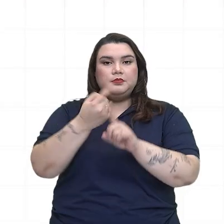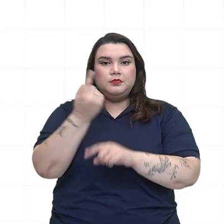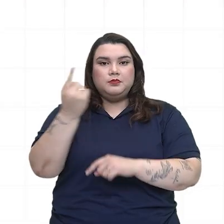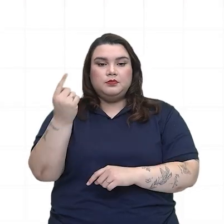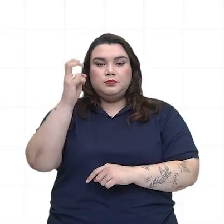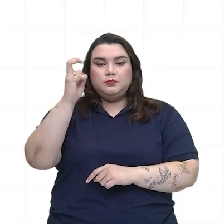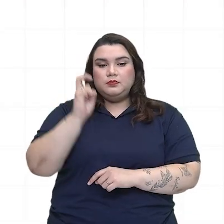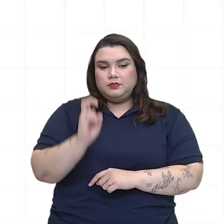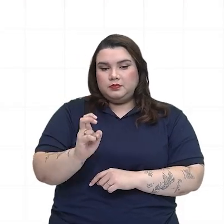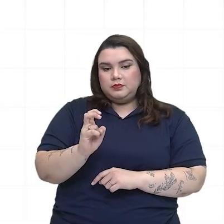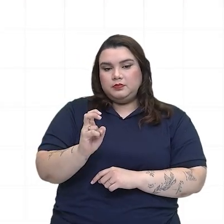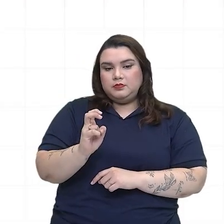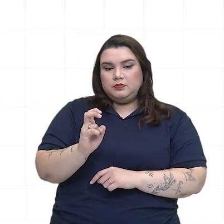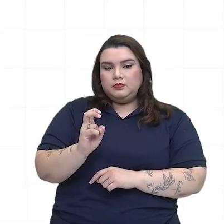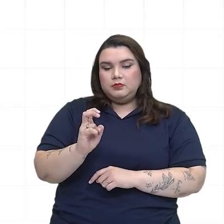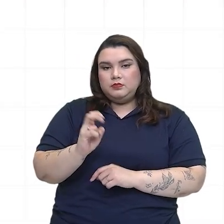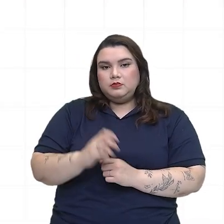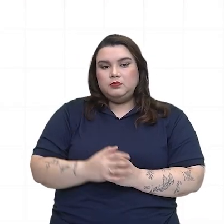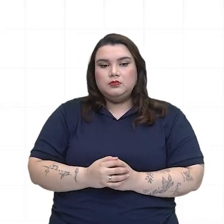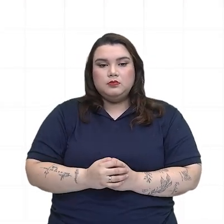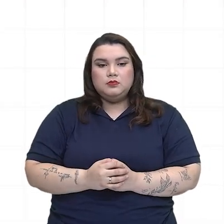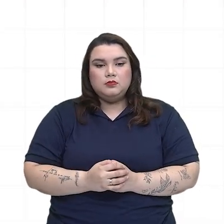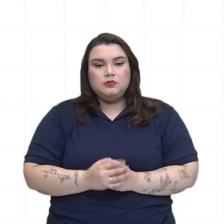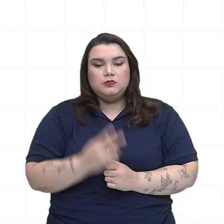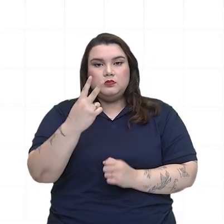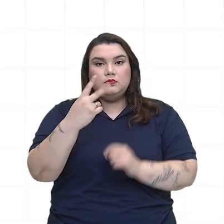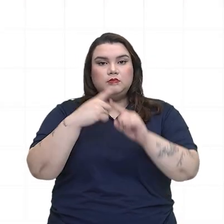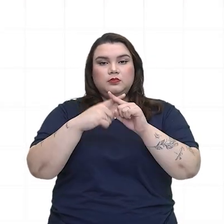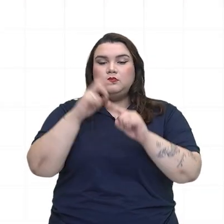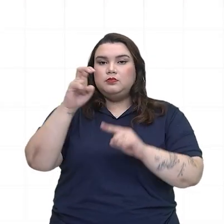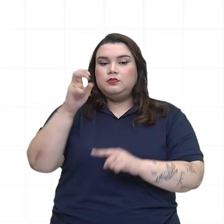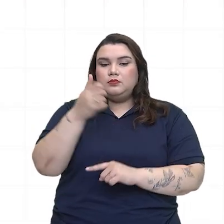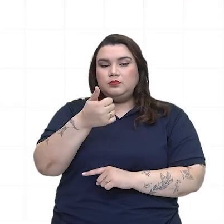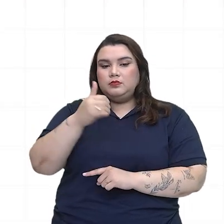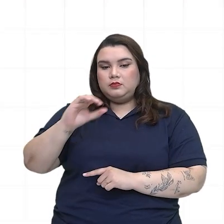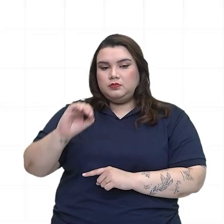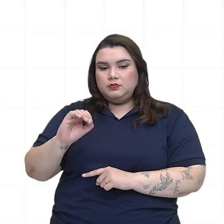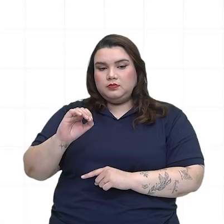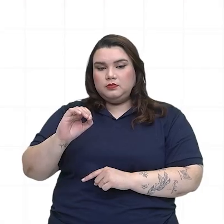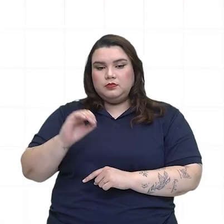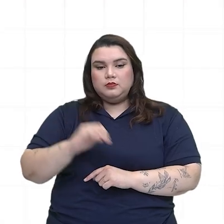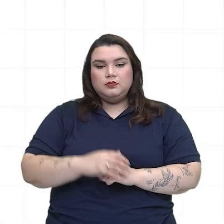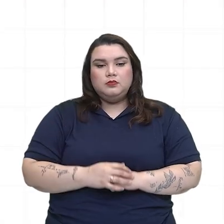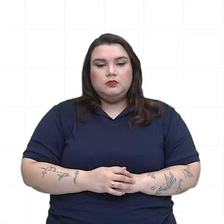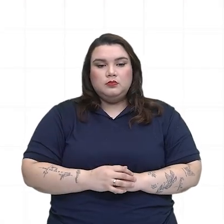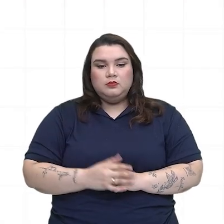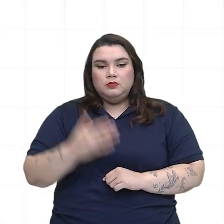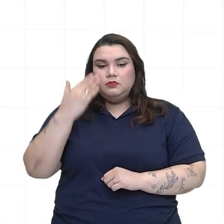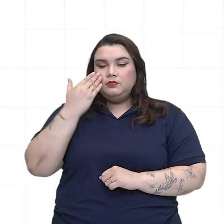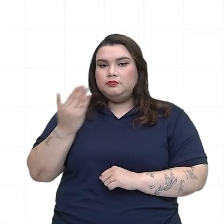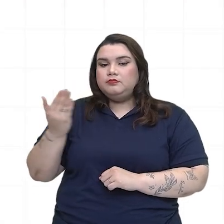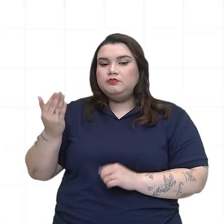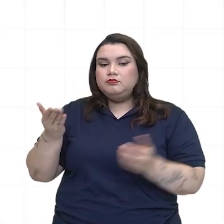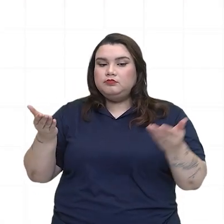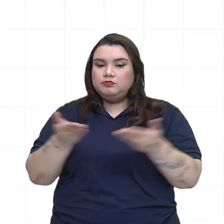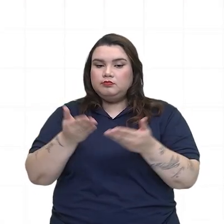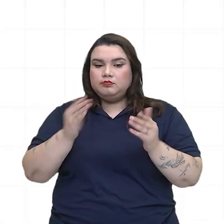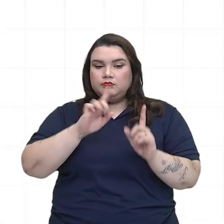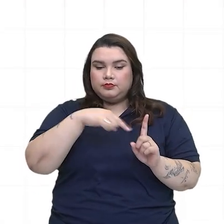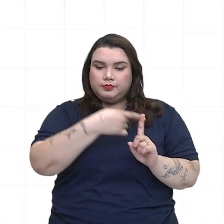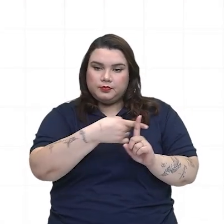mais 1, 5. E 2 vezes 5, 10. Agora a gente soma